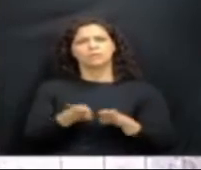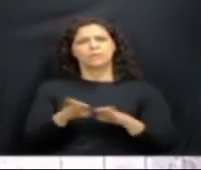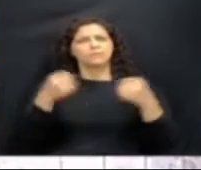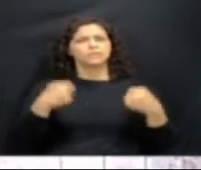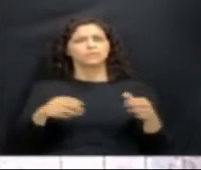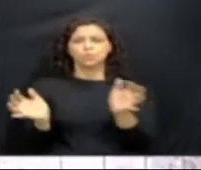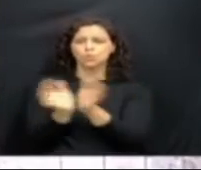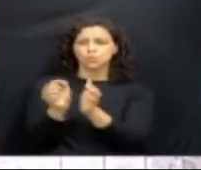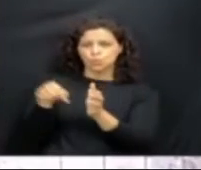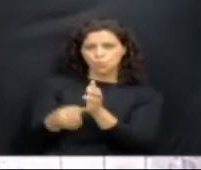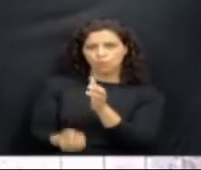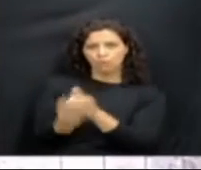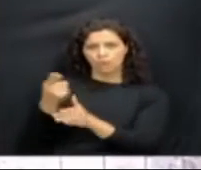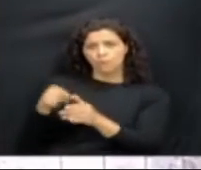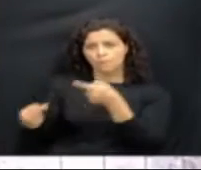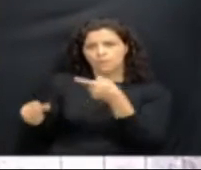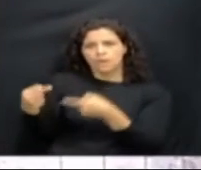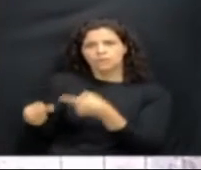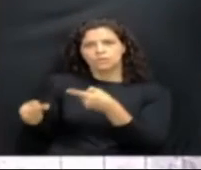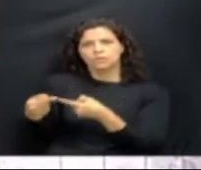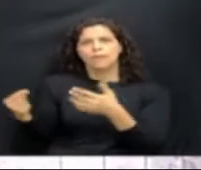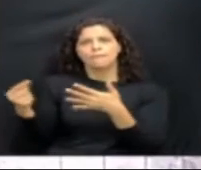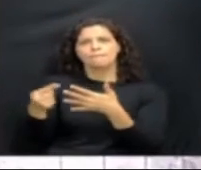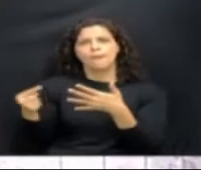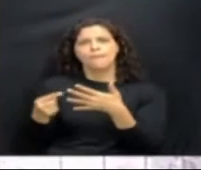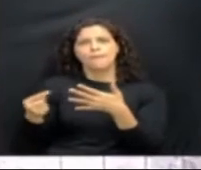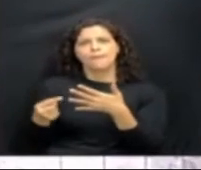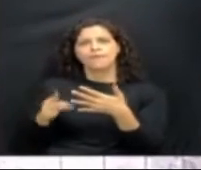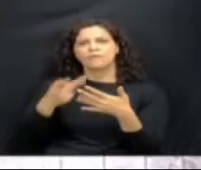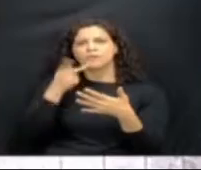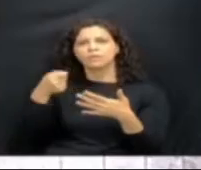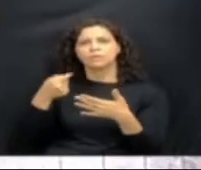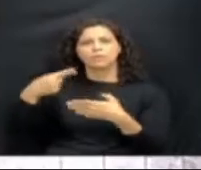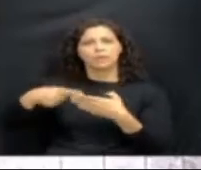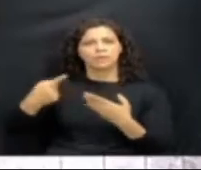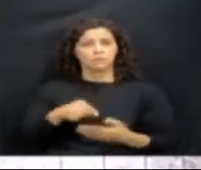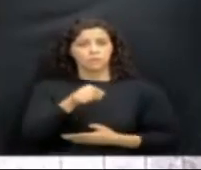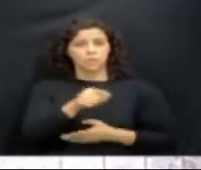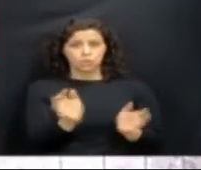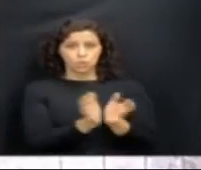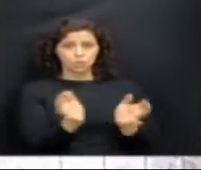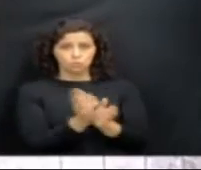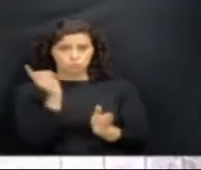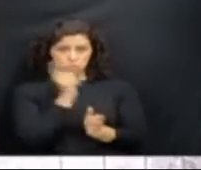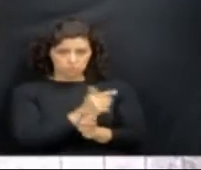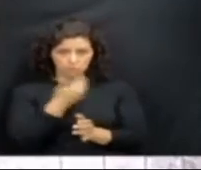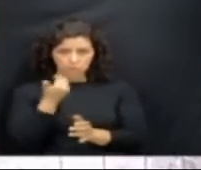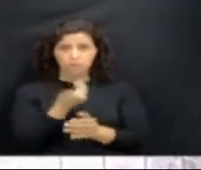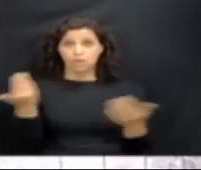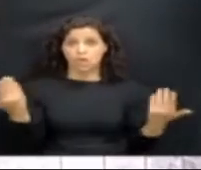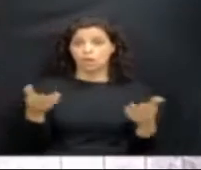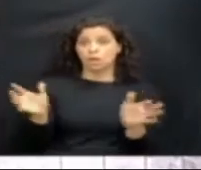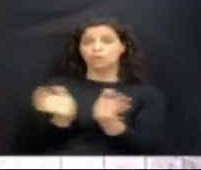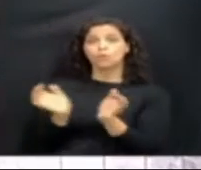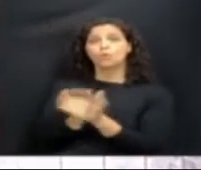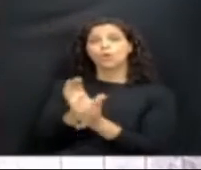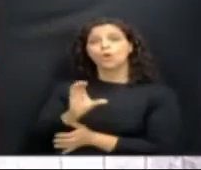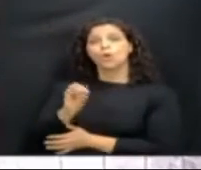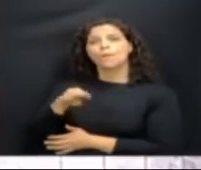uma comissão para discutir os pontos que tocam o pedágio. Mas a frente avançou, mas agora é preciso uma